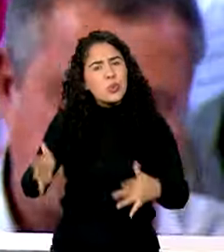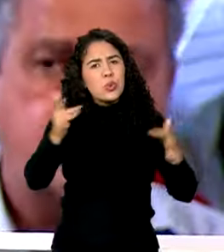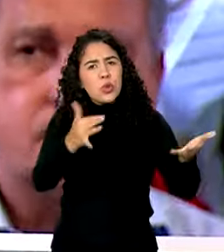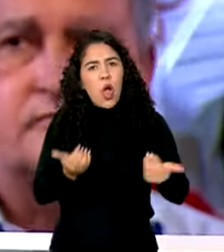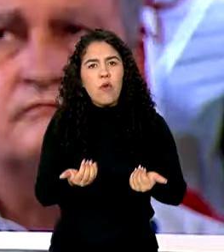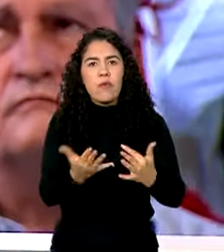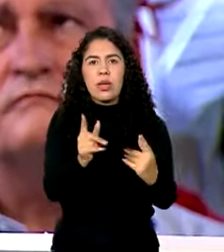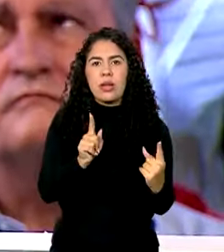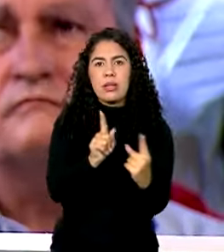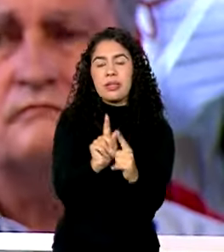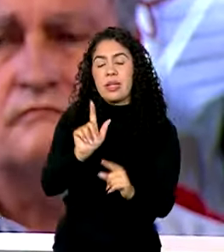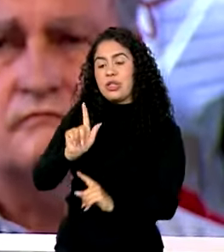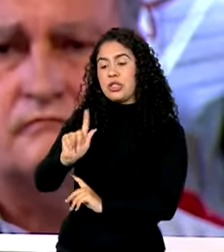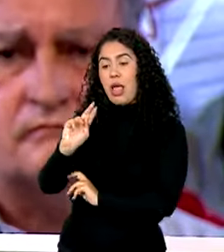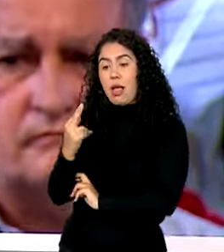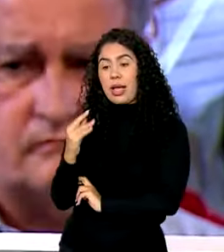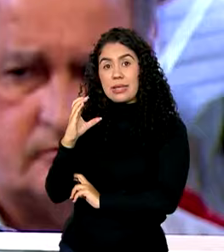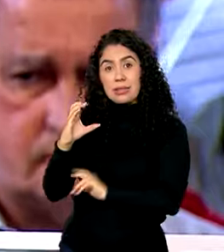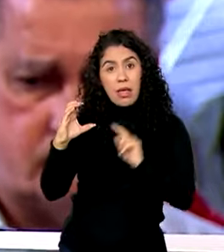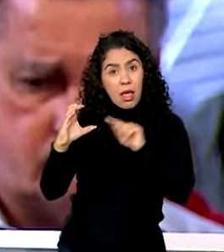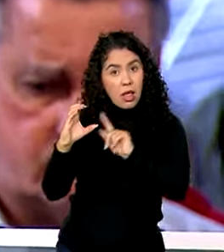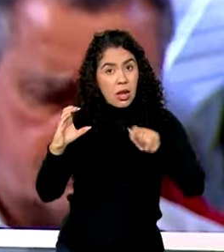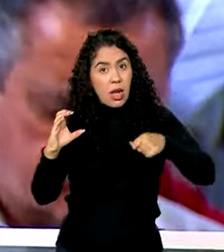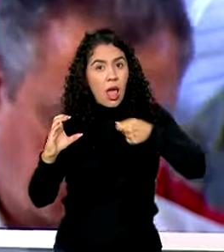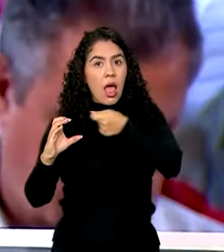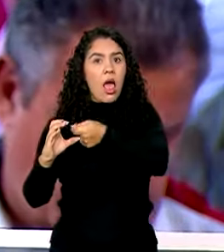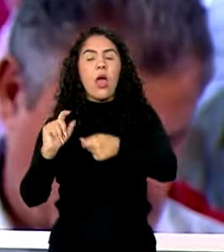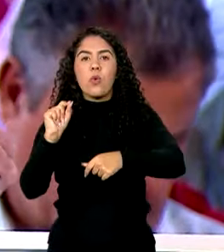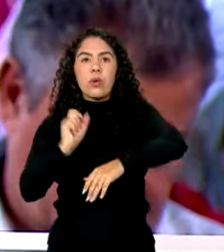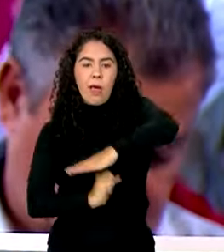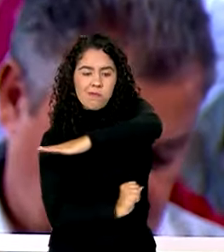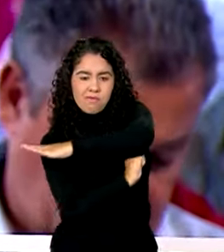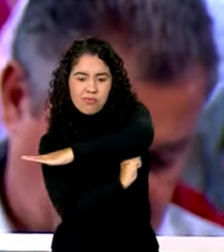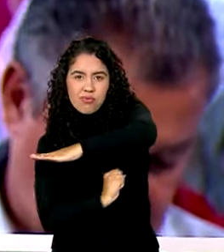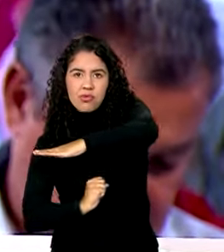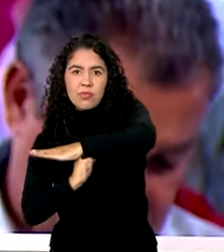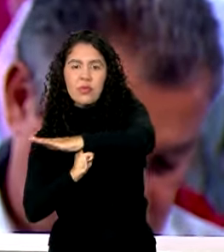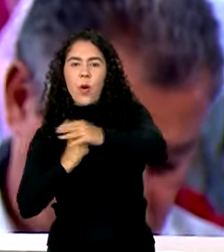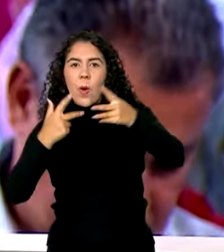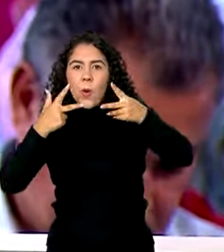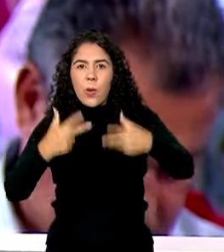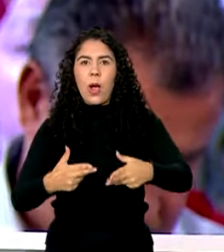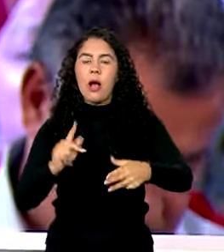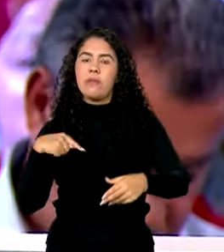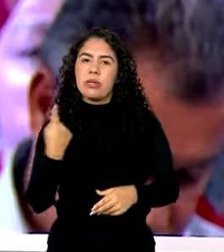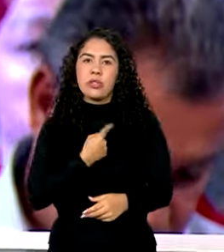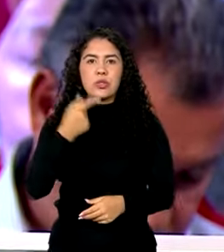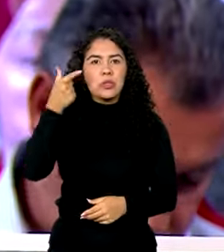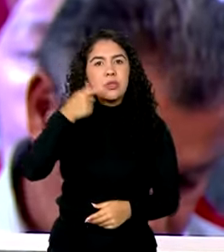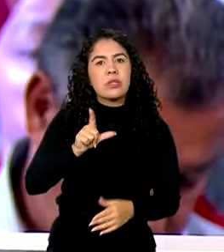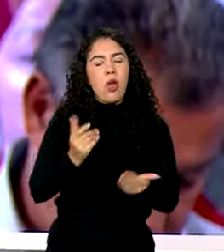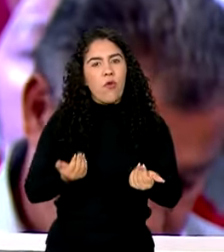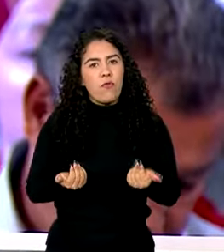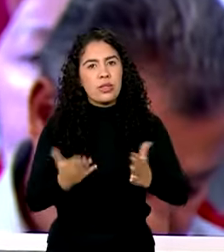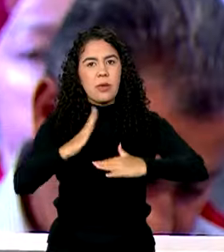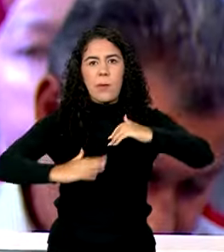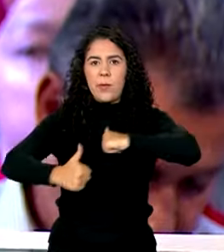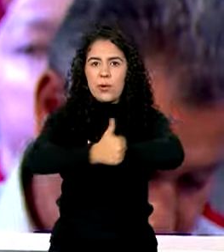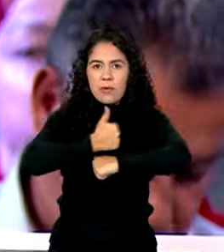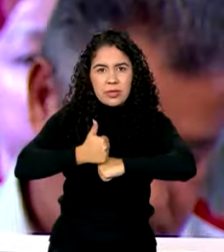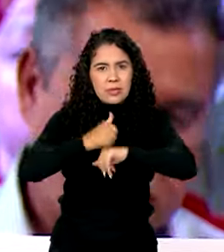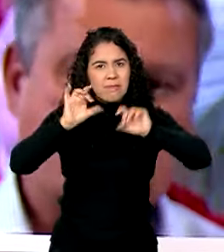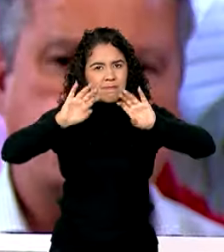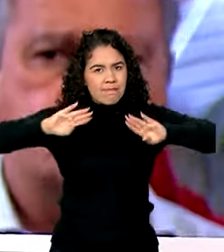o ghc será um pilar para que a gente tenha de fato um acesso a especialistas com qualidade